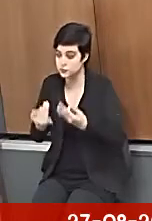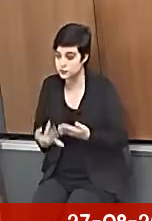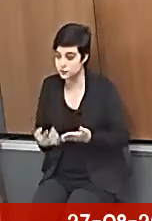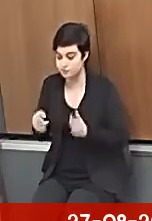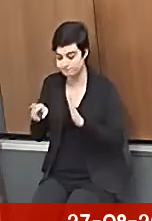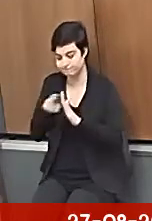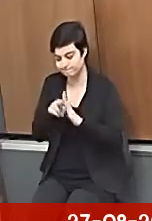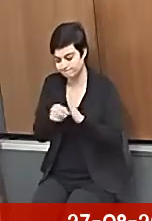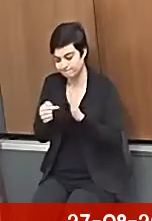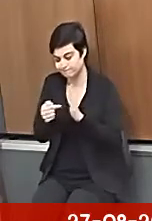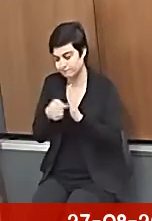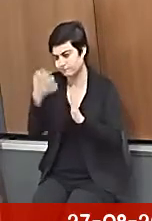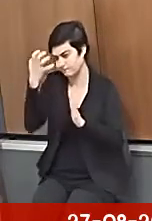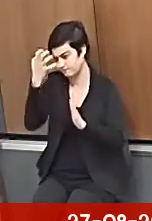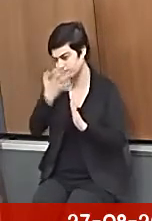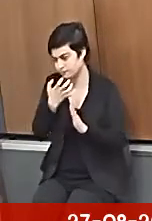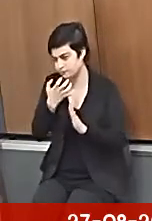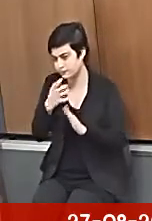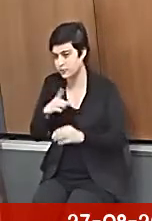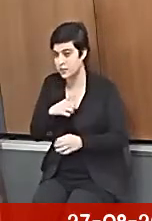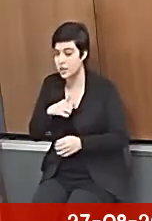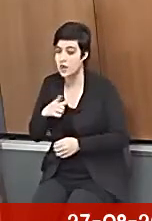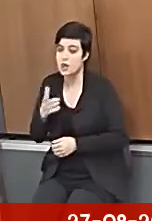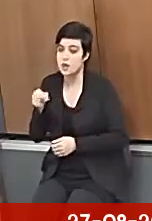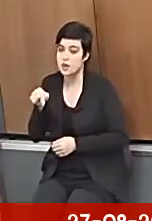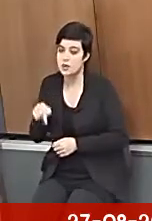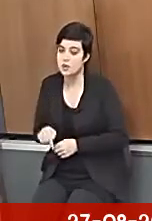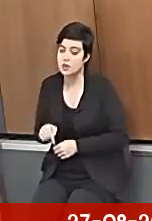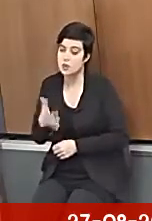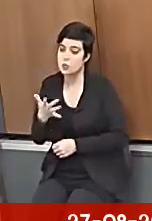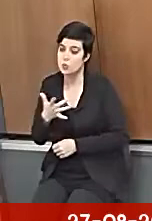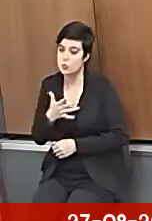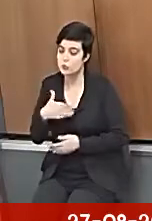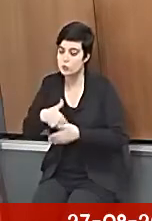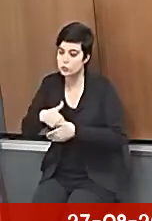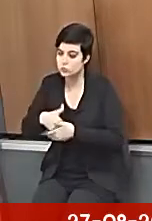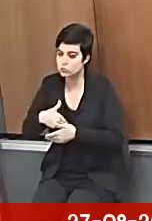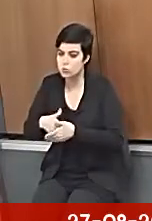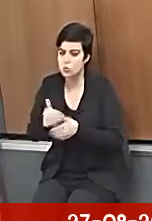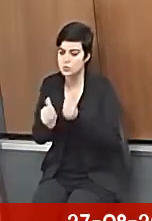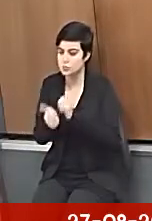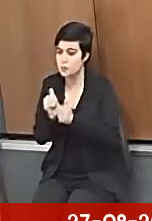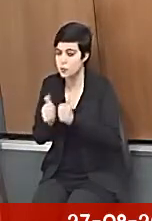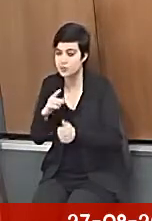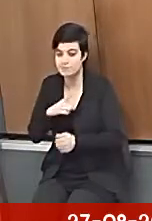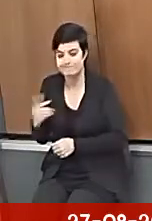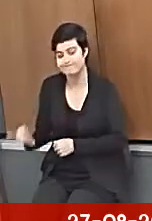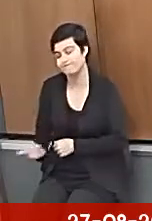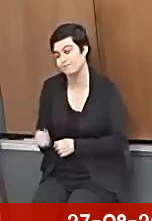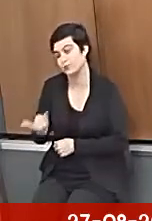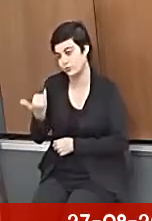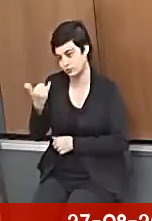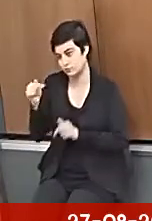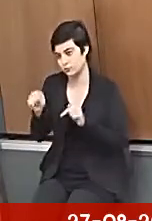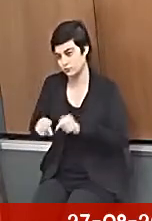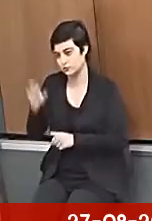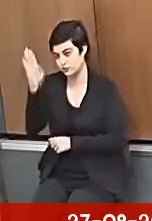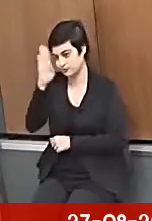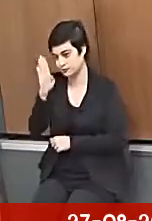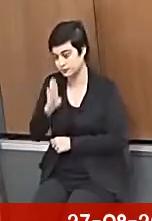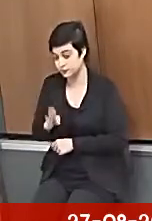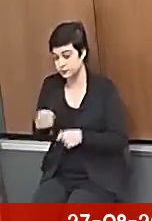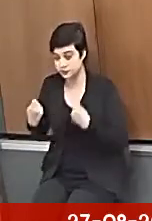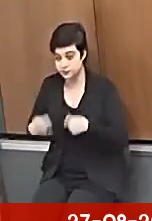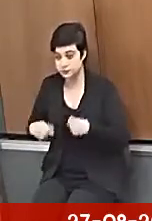esporte é sempre a bandeira máxima de inclusão no nosso país e se tratando de esporte seria sinônimo a gente